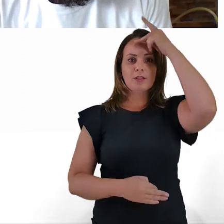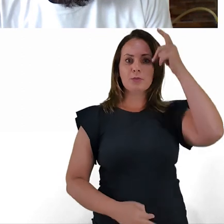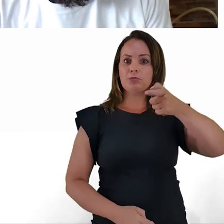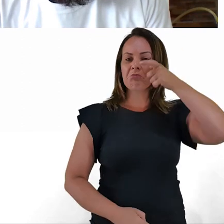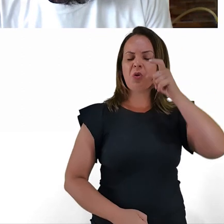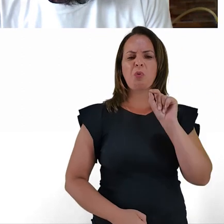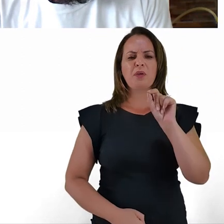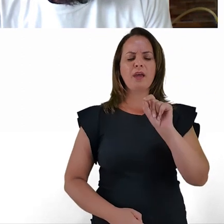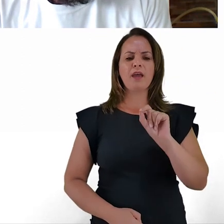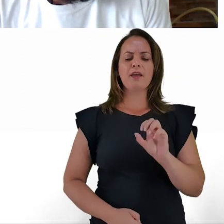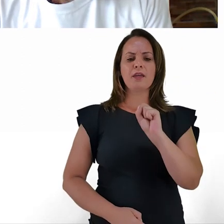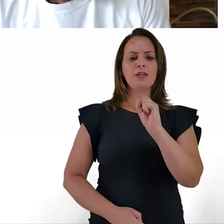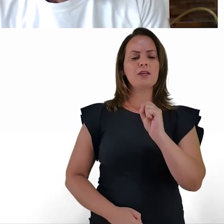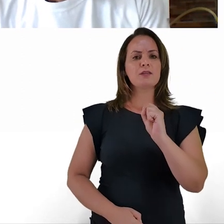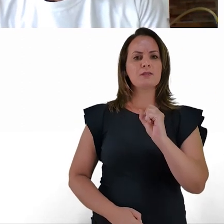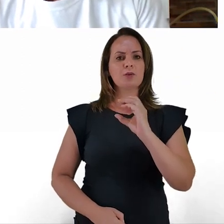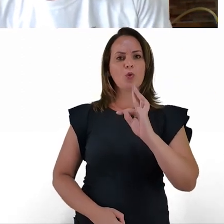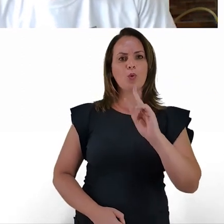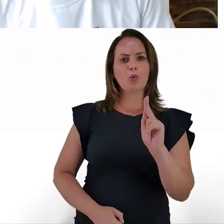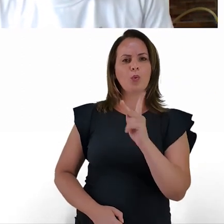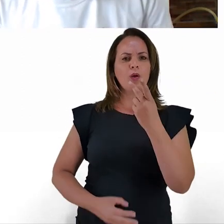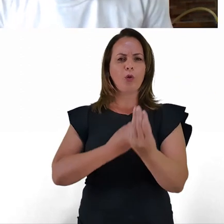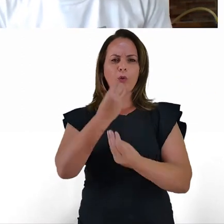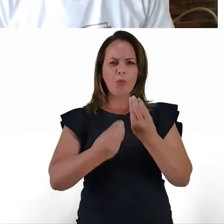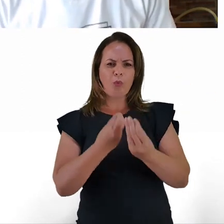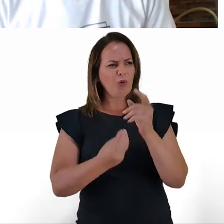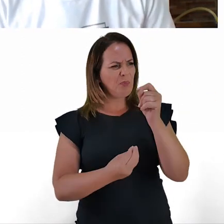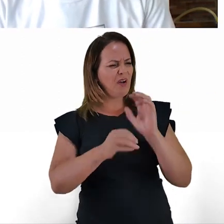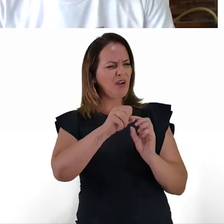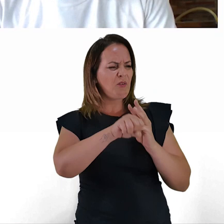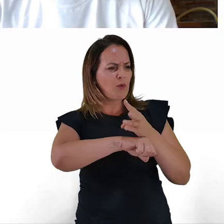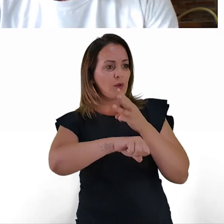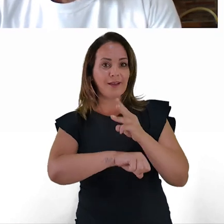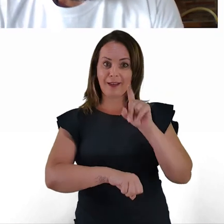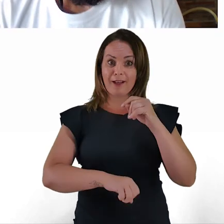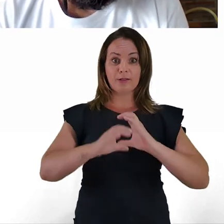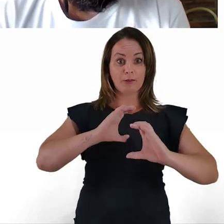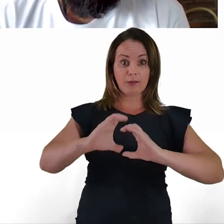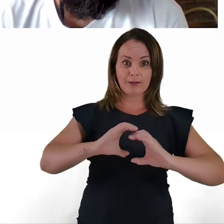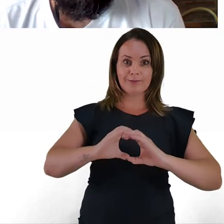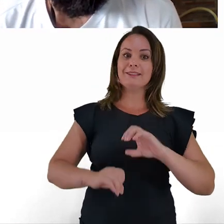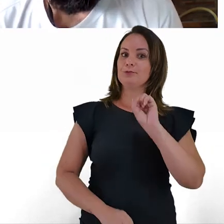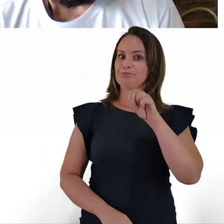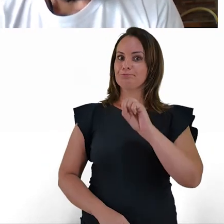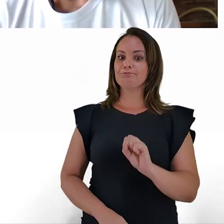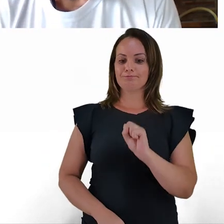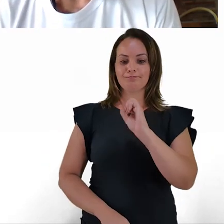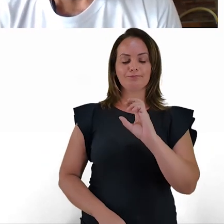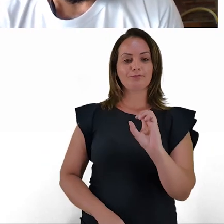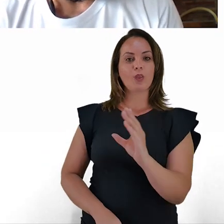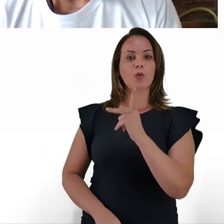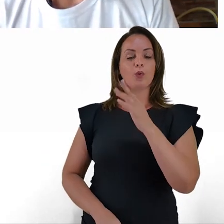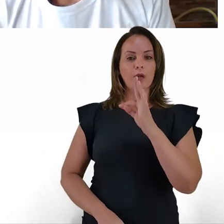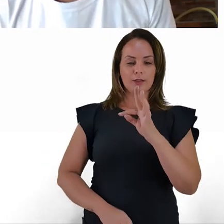ele funcionou via WhatsApp. Essa foi a forma de comunicação? Essa foi a forma de comunicação. O Scratch, né? A